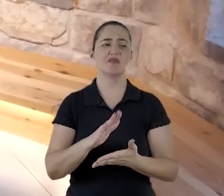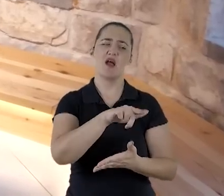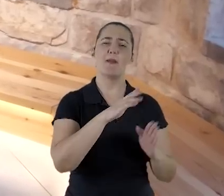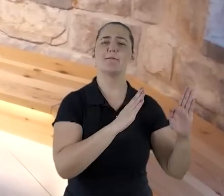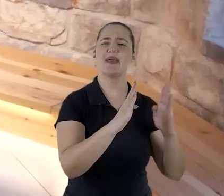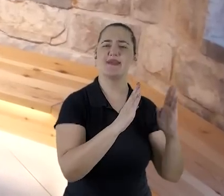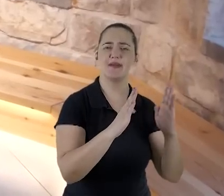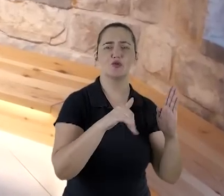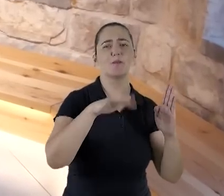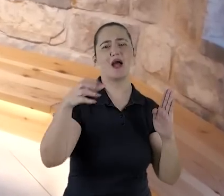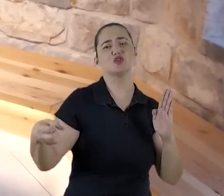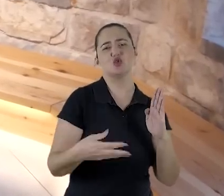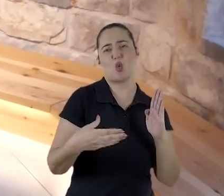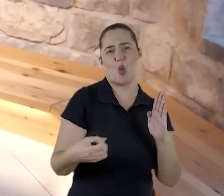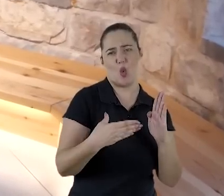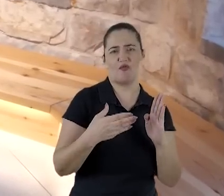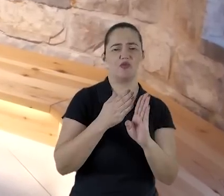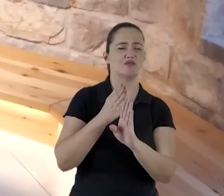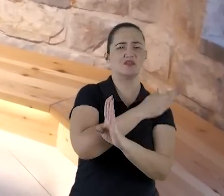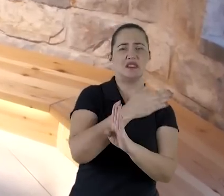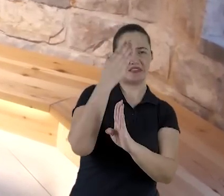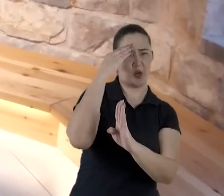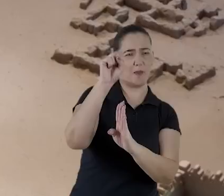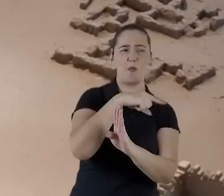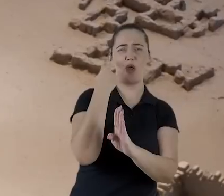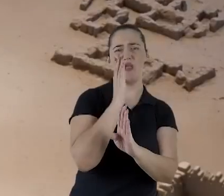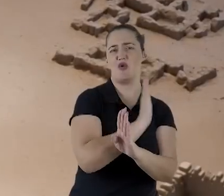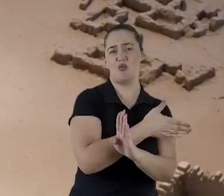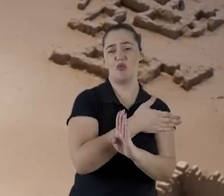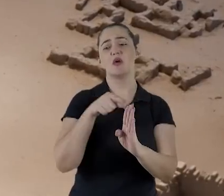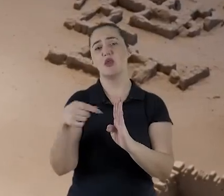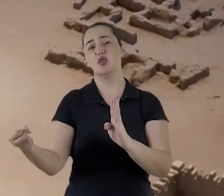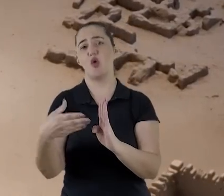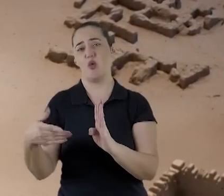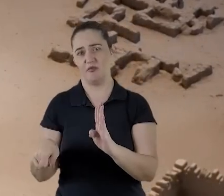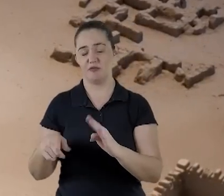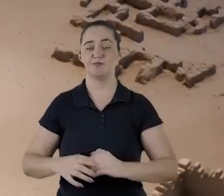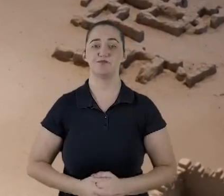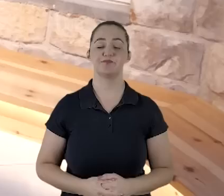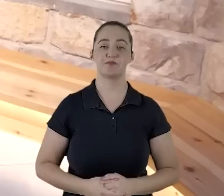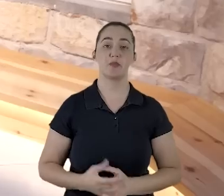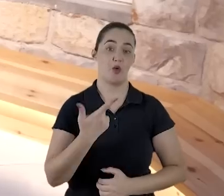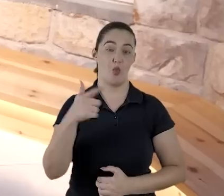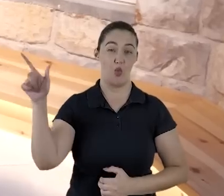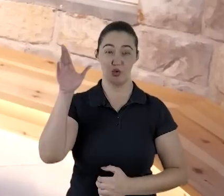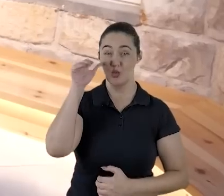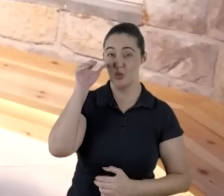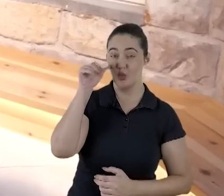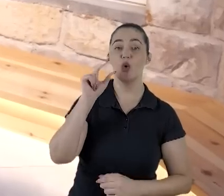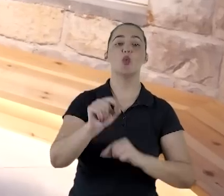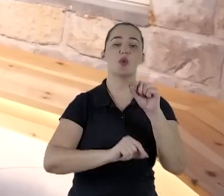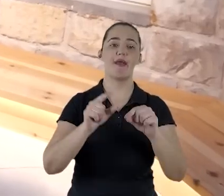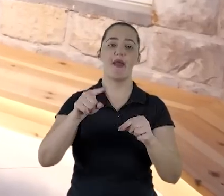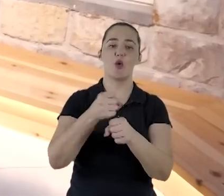a construção da porta da cidade para um período mais recente, posterior à época de Salomão. Uma outra coisa curiosa que também